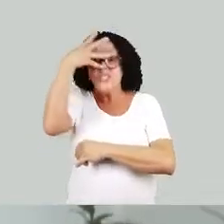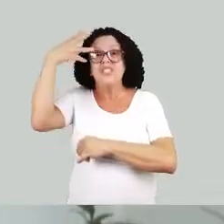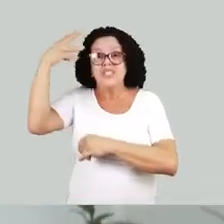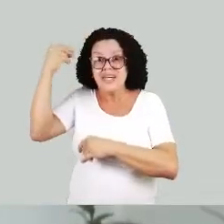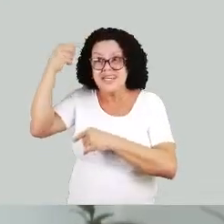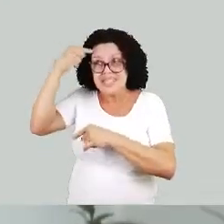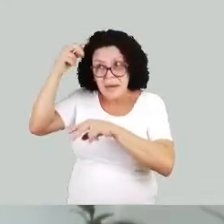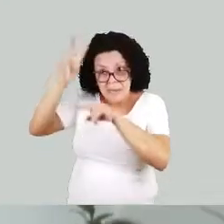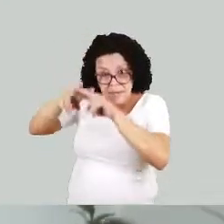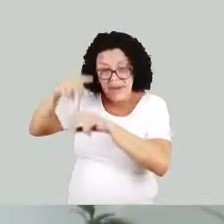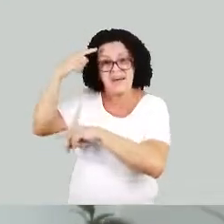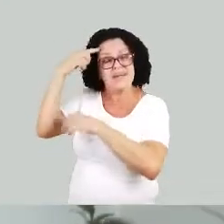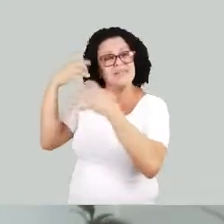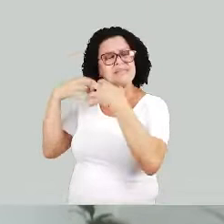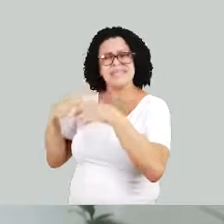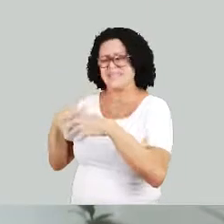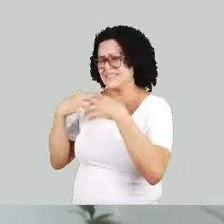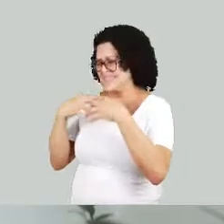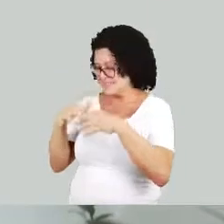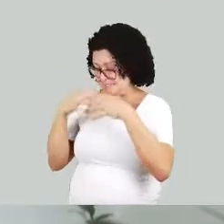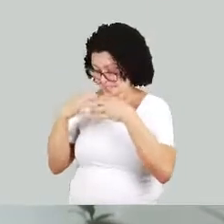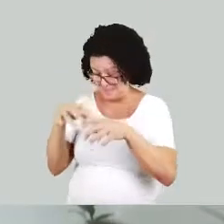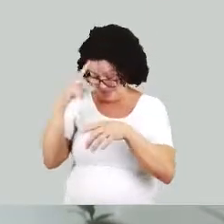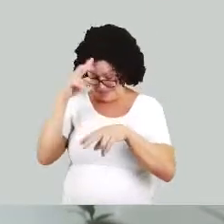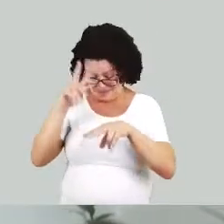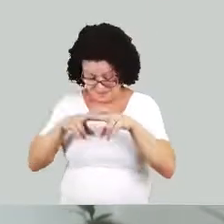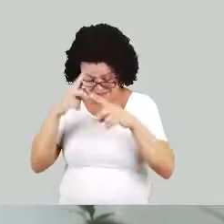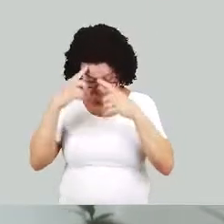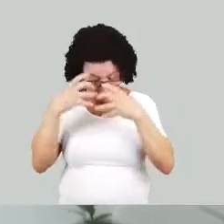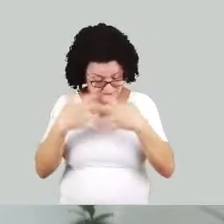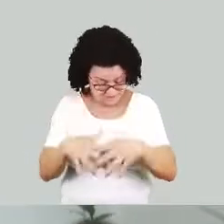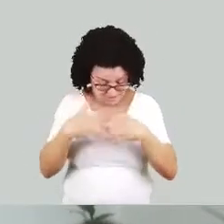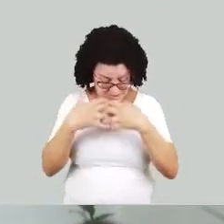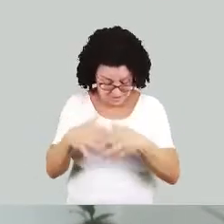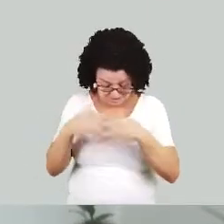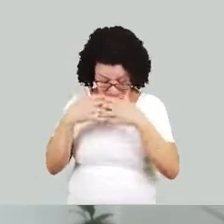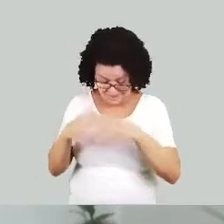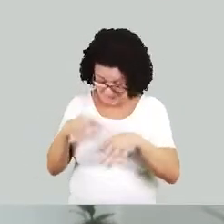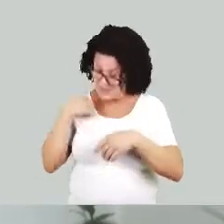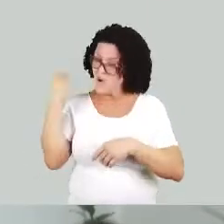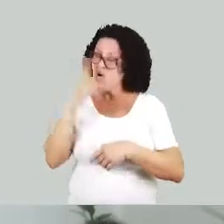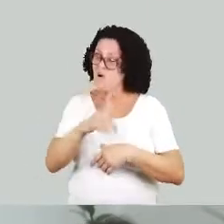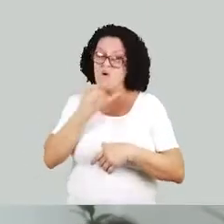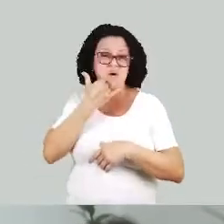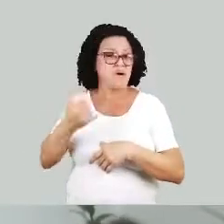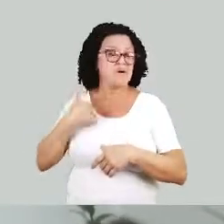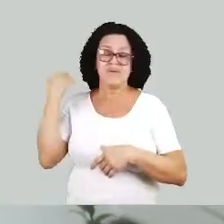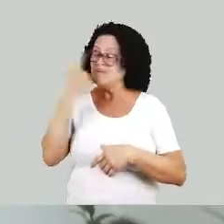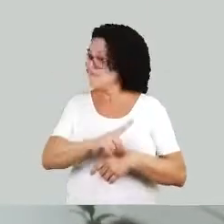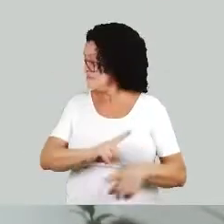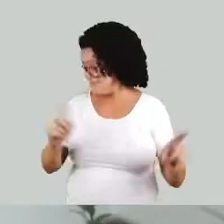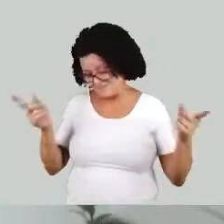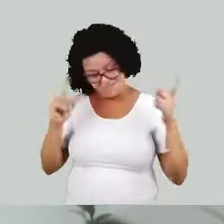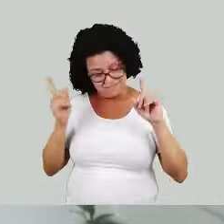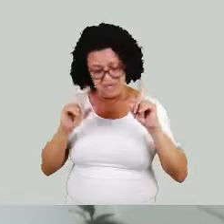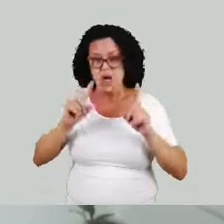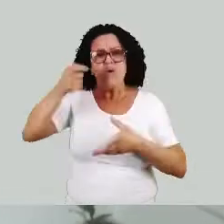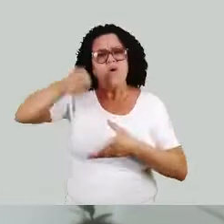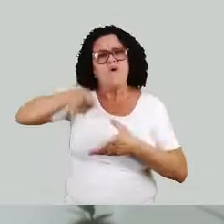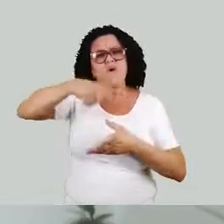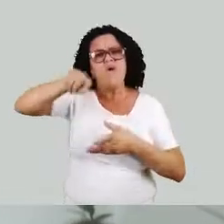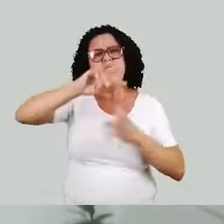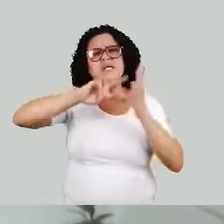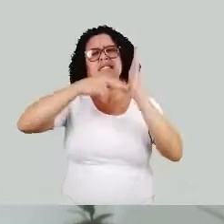esquecimento. Puxa, mas eu não consigo esquecer, então eu não consigo perdoar. O perdão não